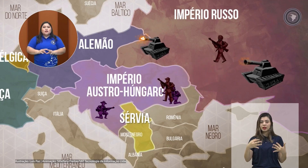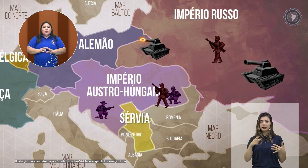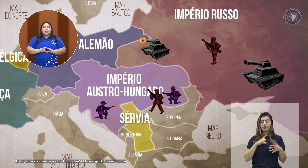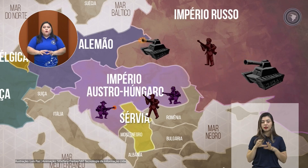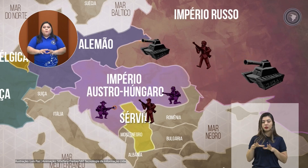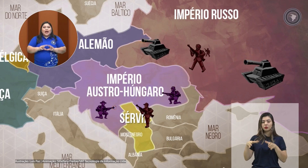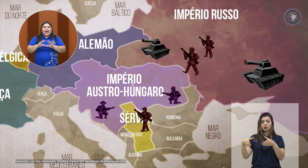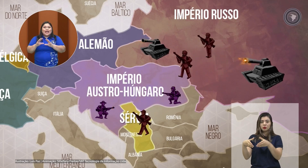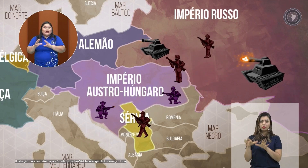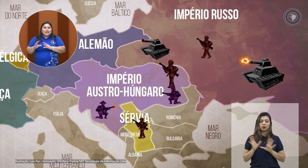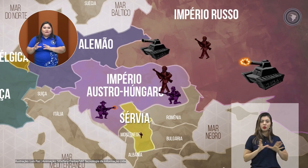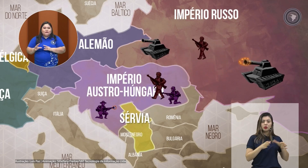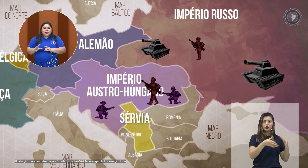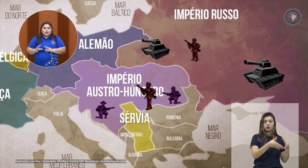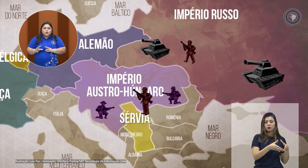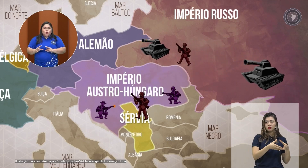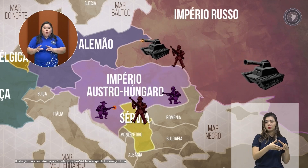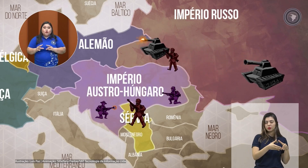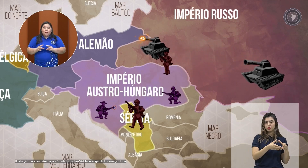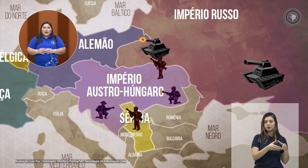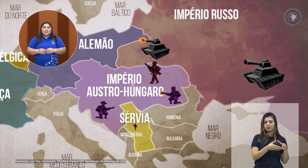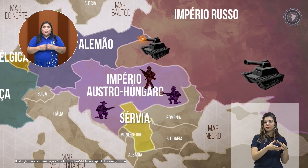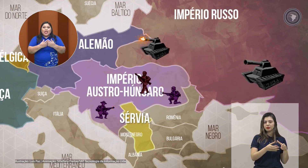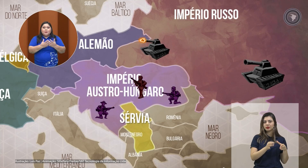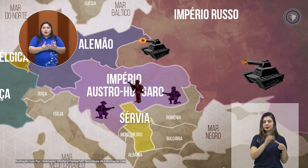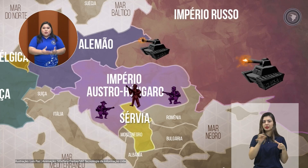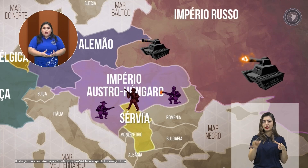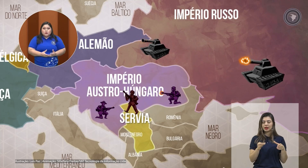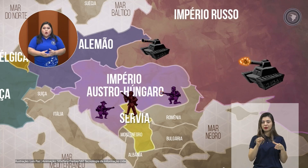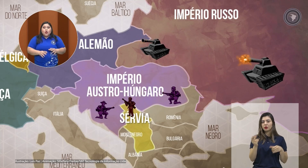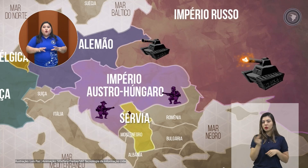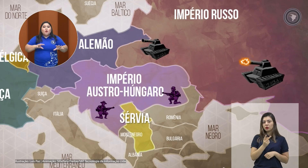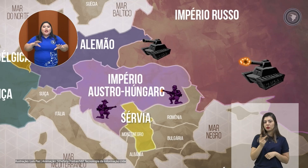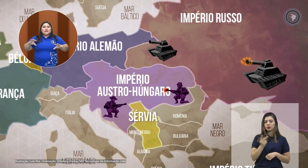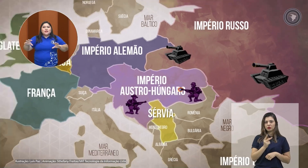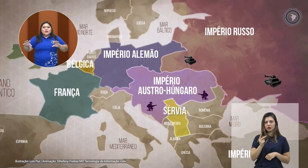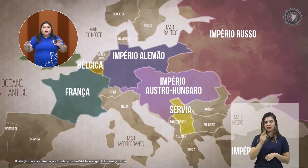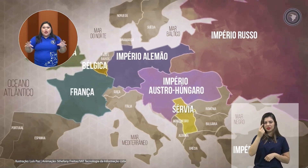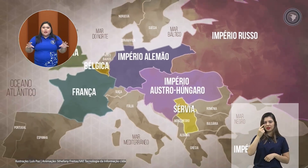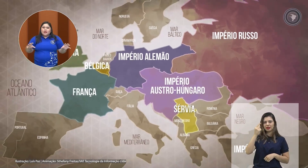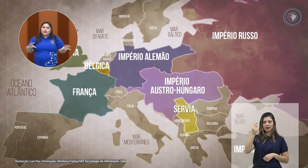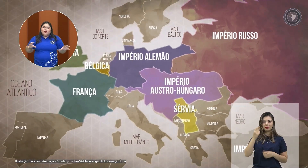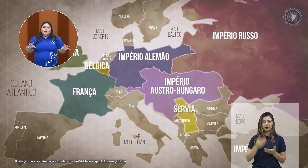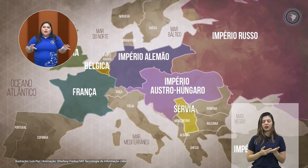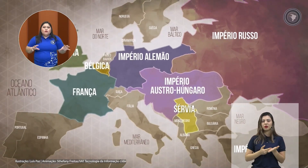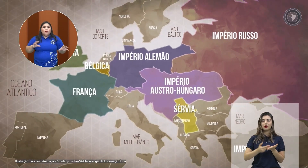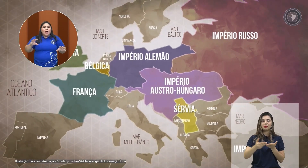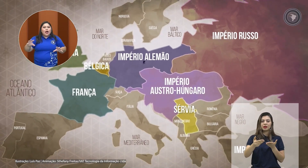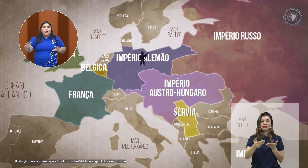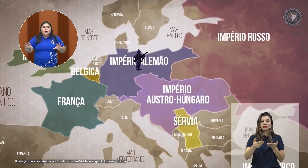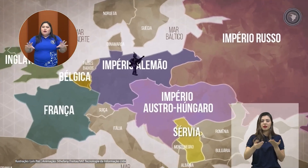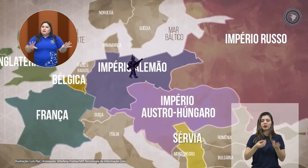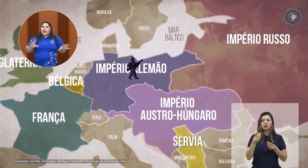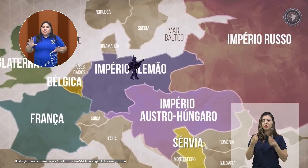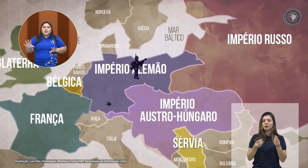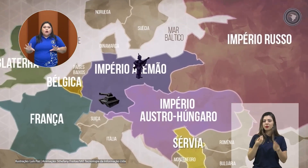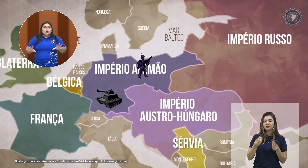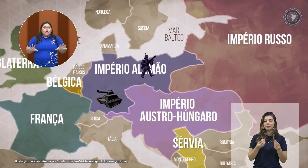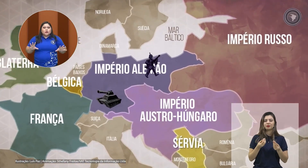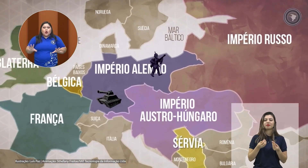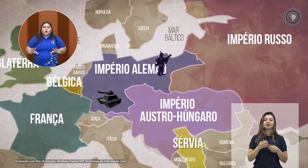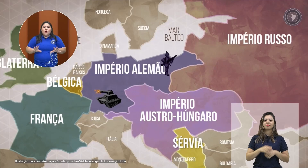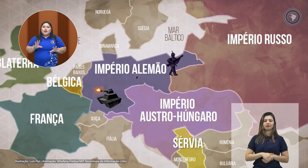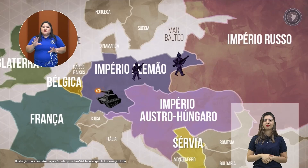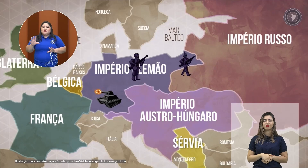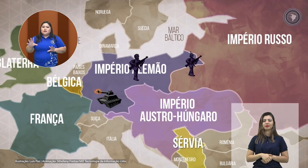aliados, tanto ali do pan-eslavismo como do pan-germanismo, começando ali, não é mesmo, a tatear